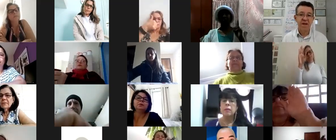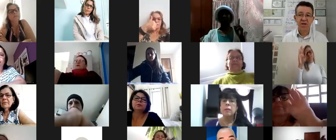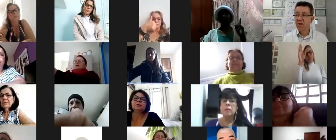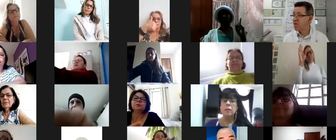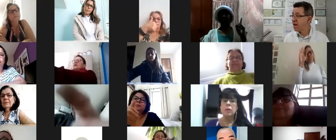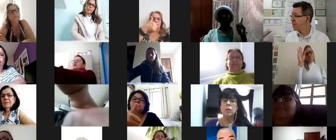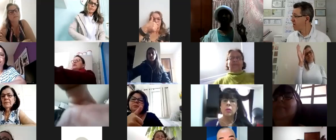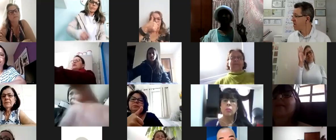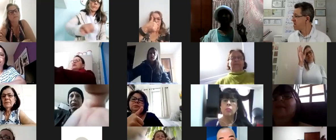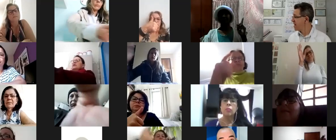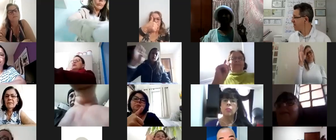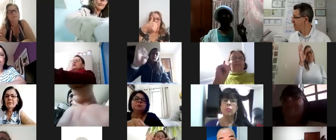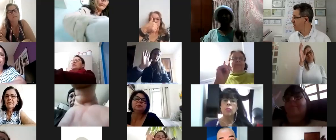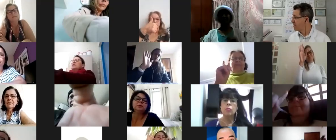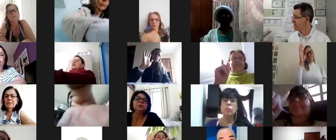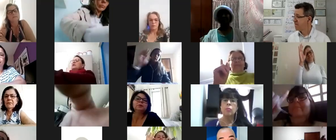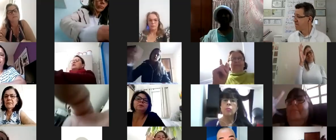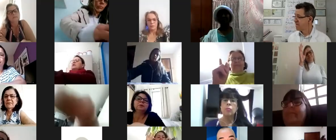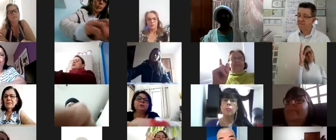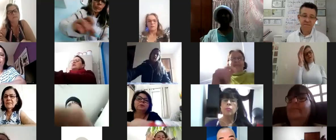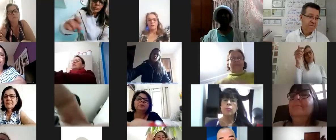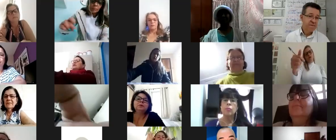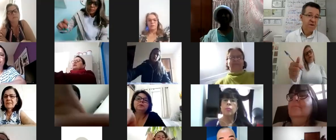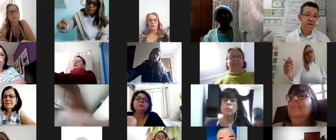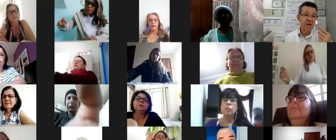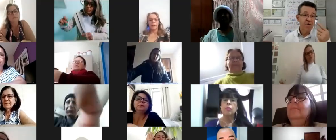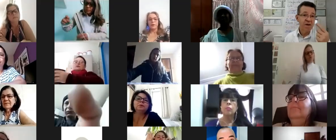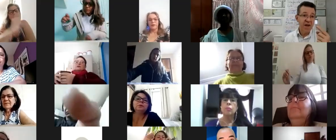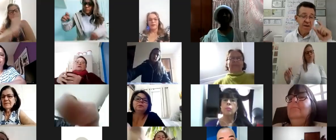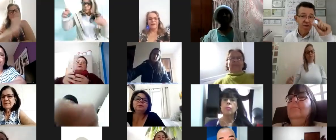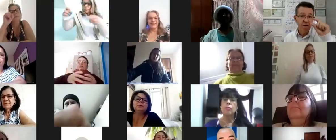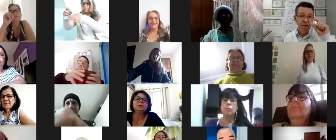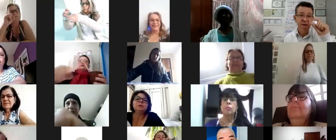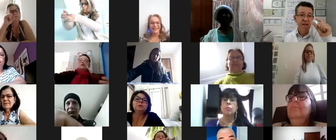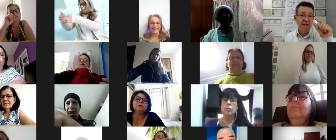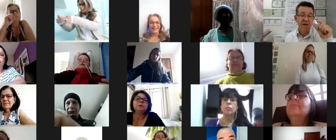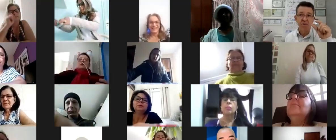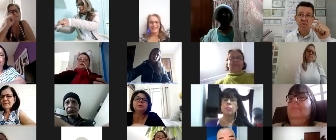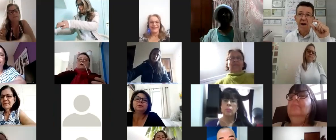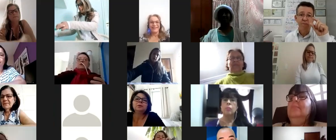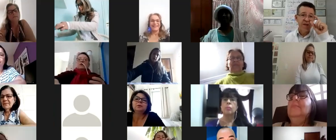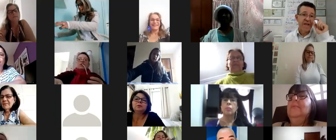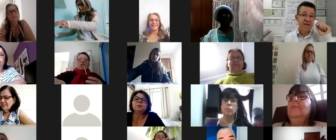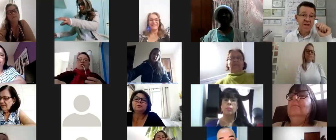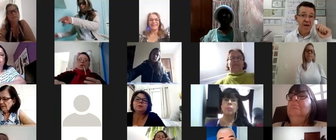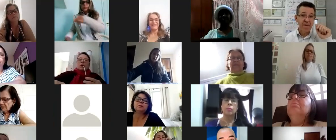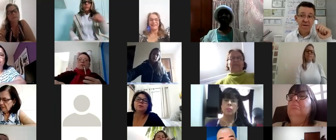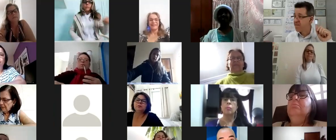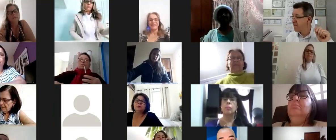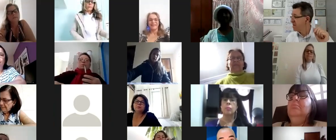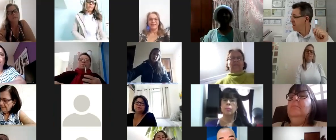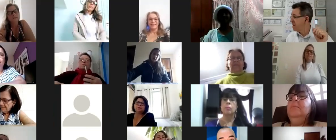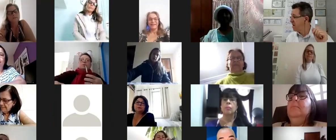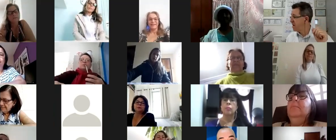fazer a massagem? O que, que foi que eu gastei na Vilma? Eu gastei o creme, duas pitadas ou quatro pitadas de